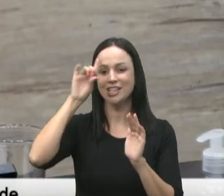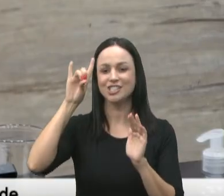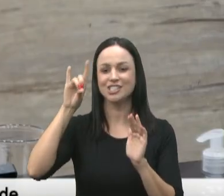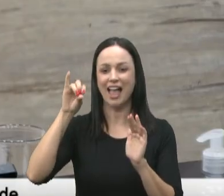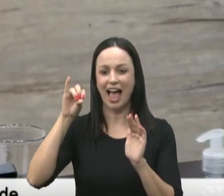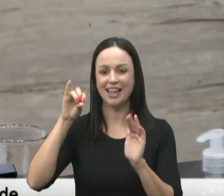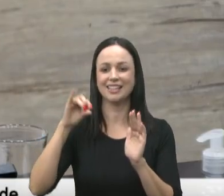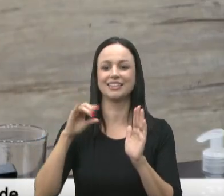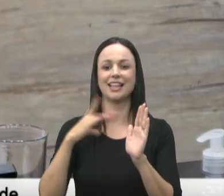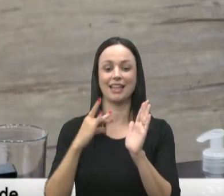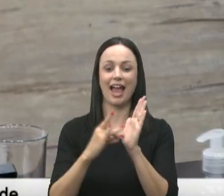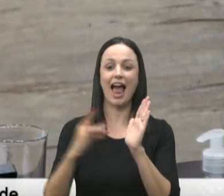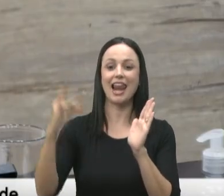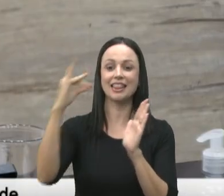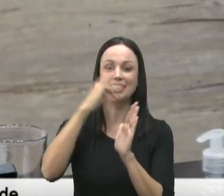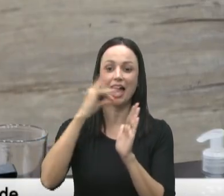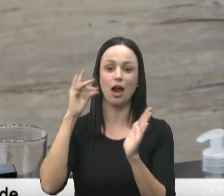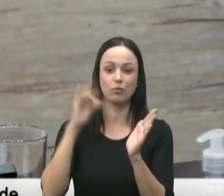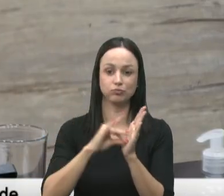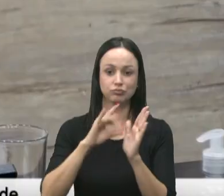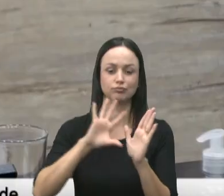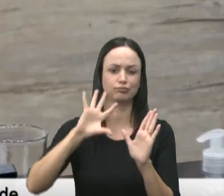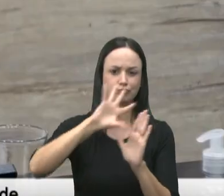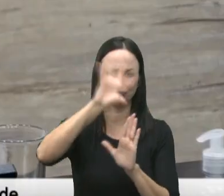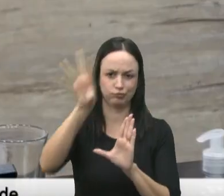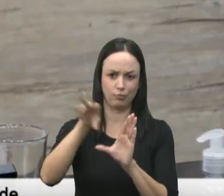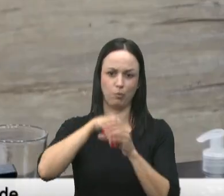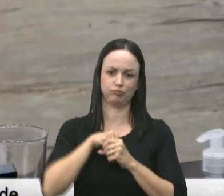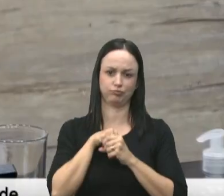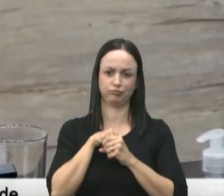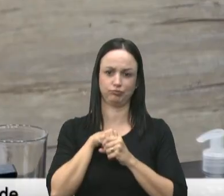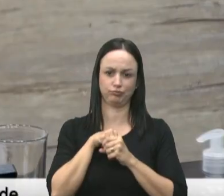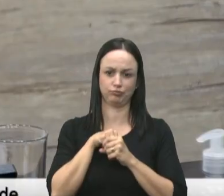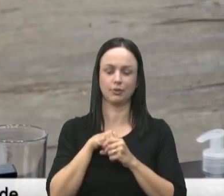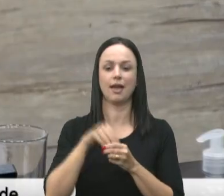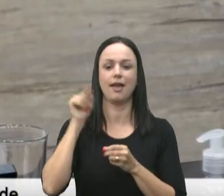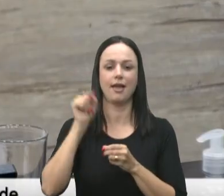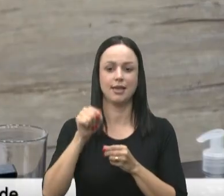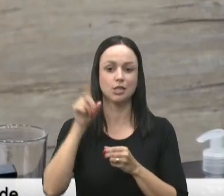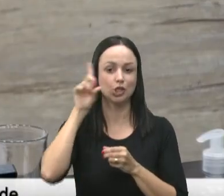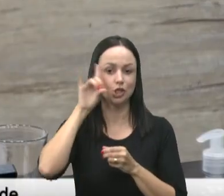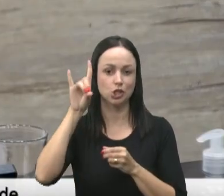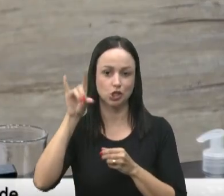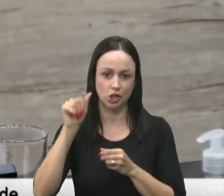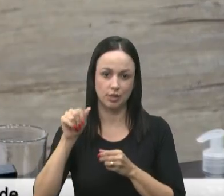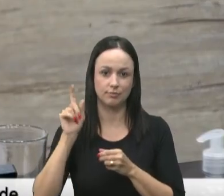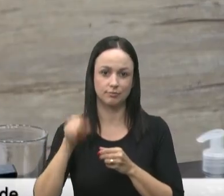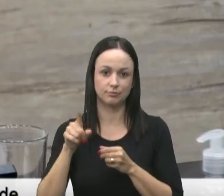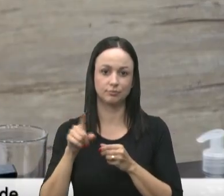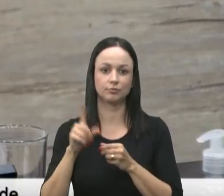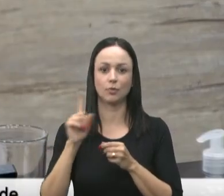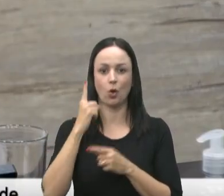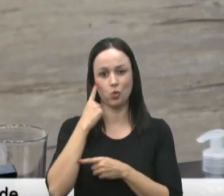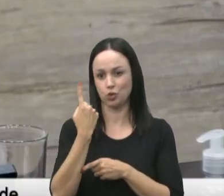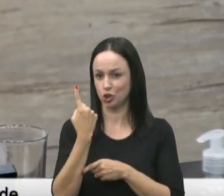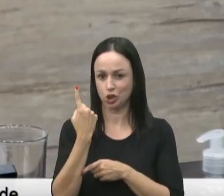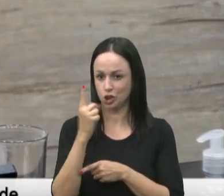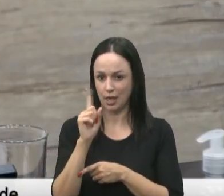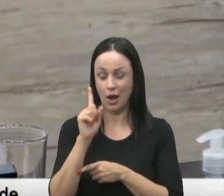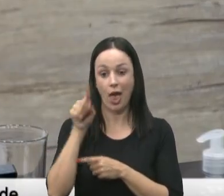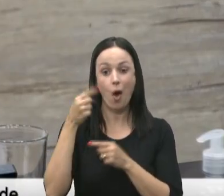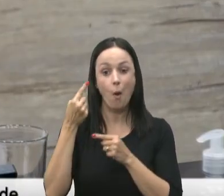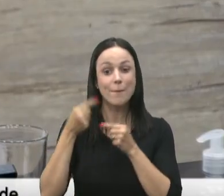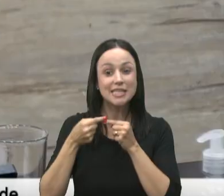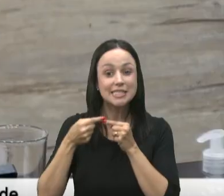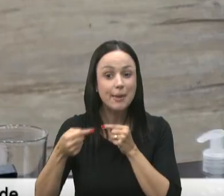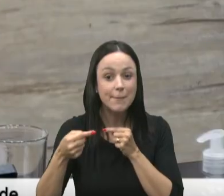para o calendário do município. Então, esta data, que na realidade é uma data não de um dia, mas de uma semana,